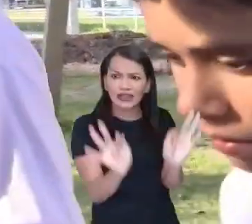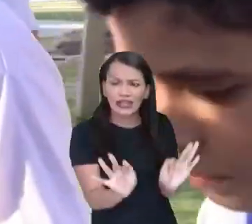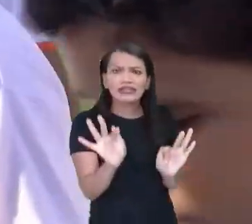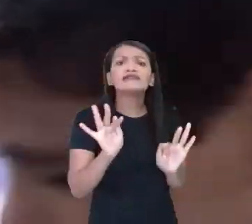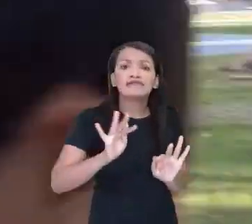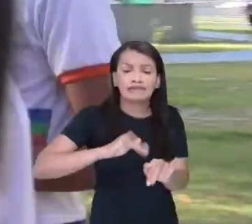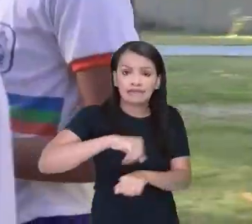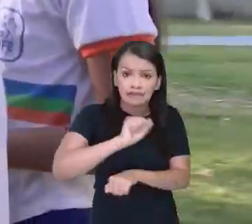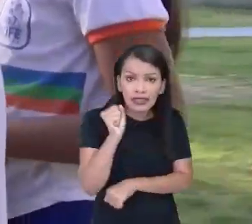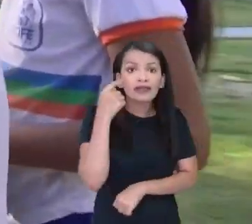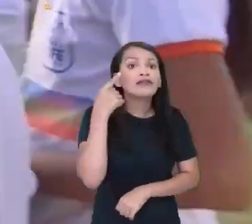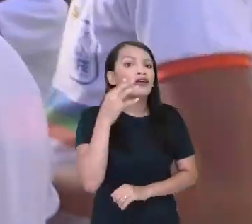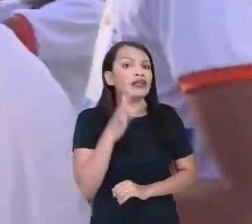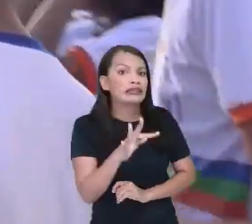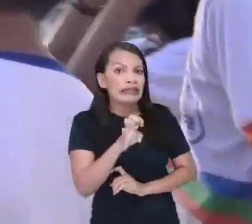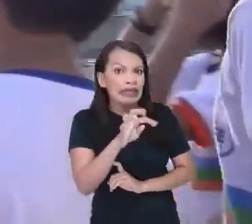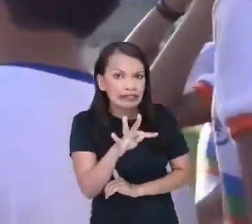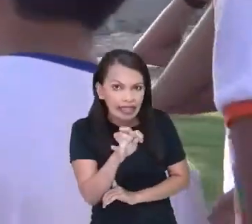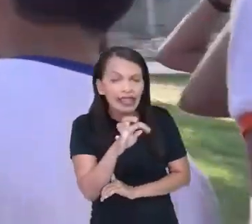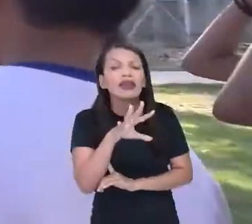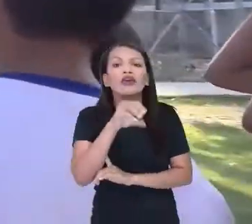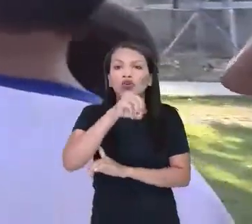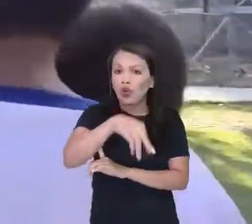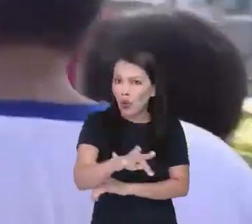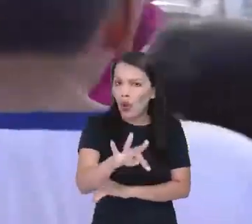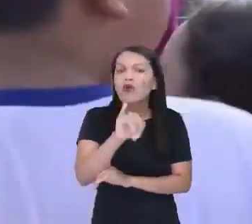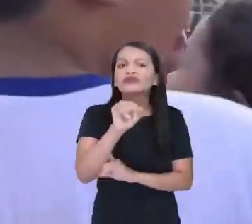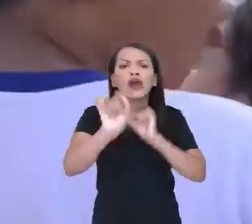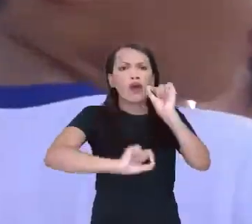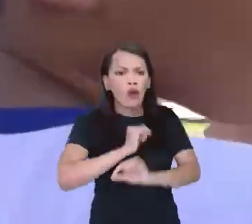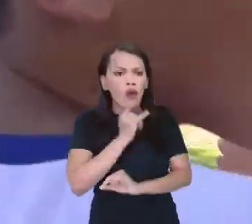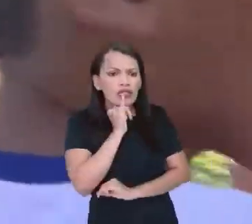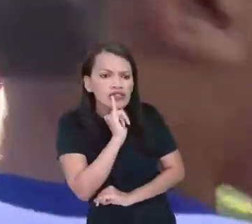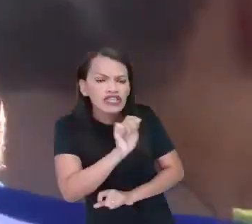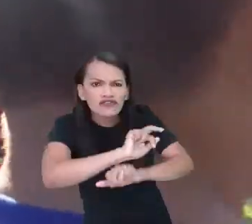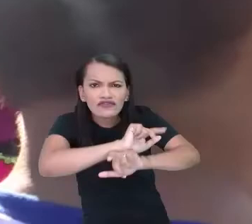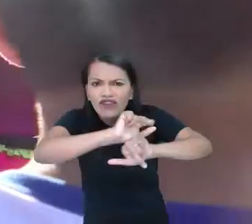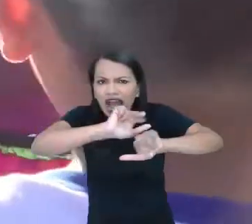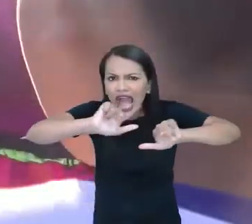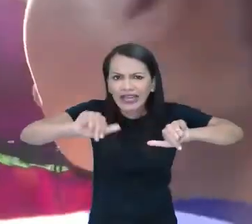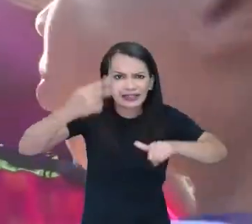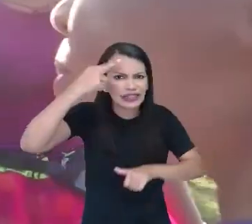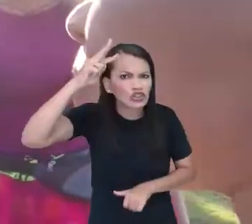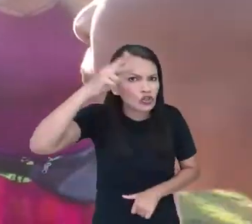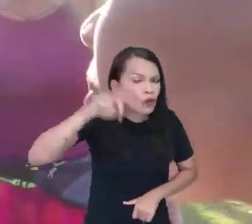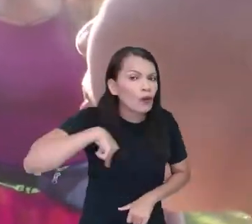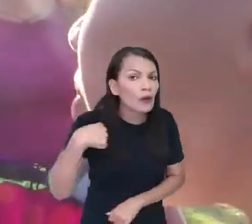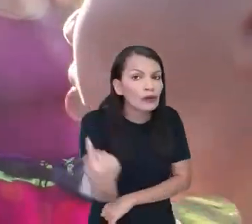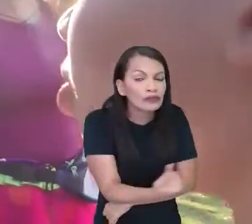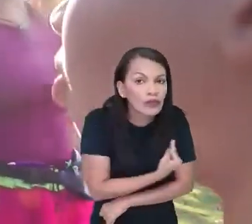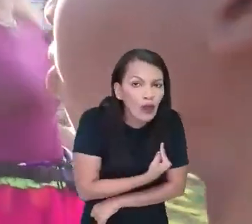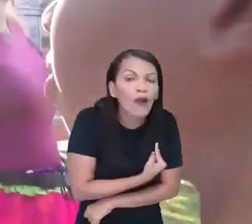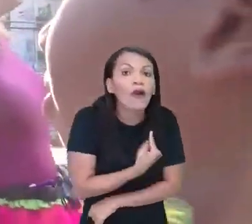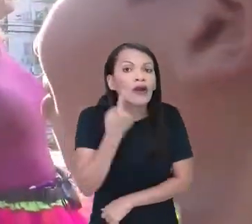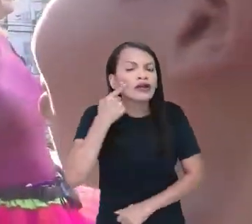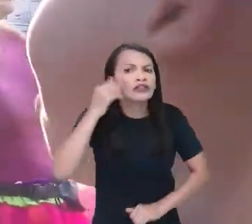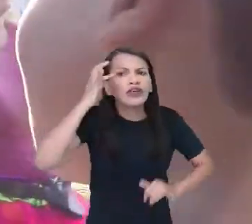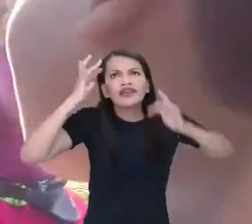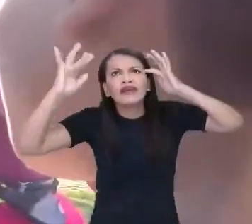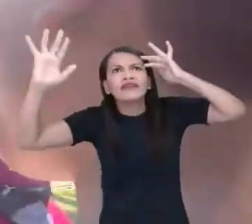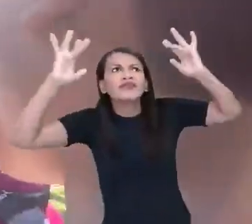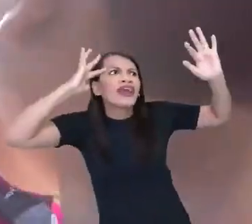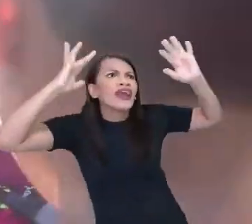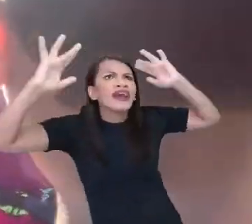E Teté Conta, né, menina? É. Ela conta cada história que deixa a gente... pensando